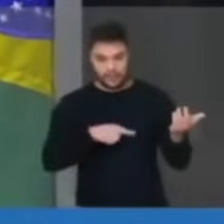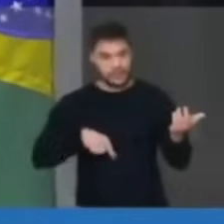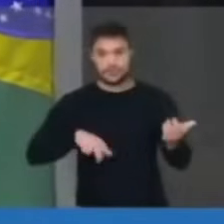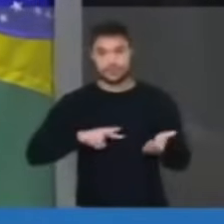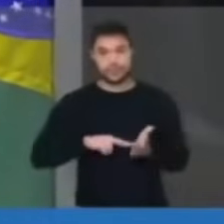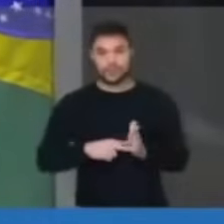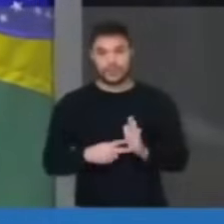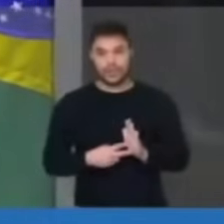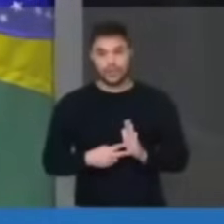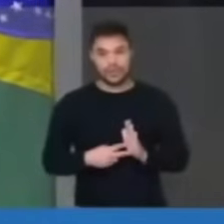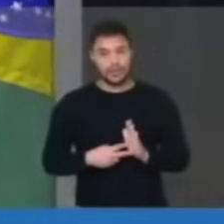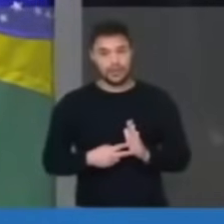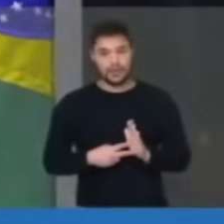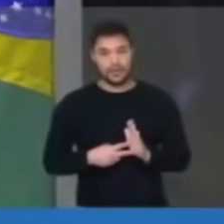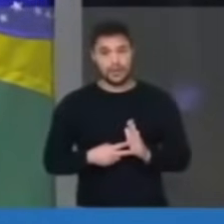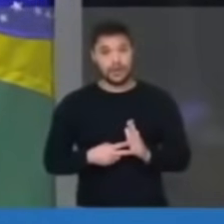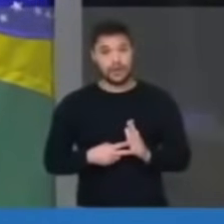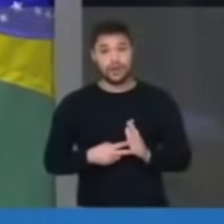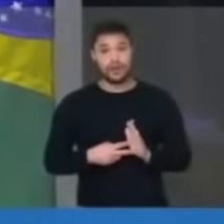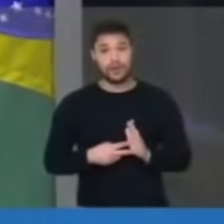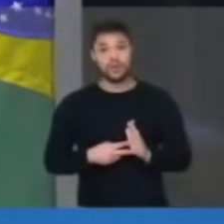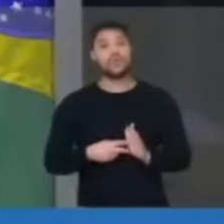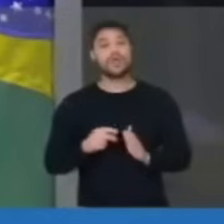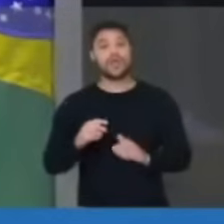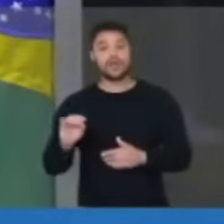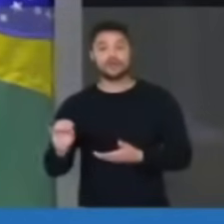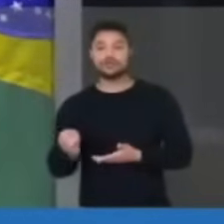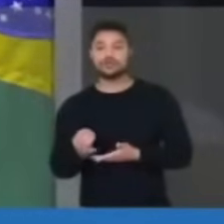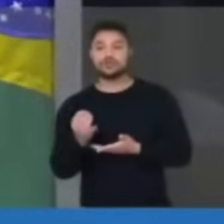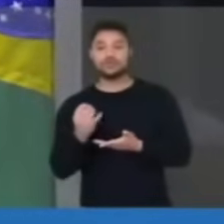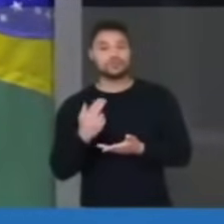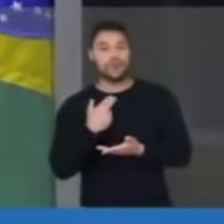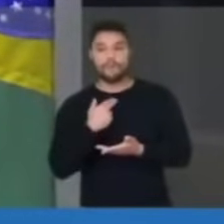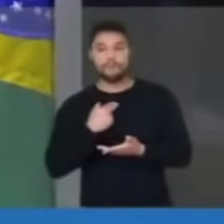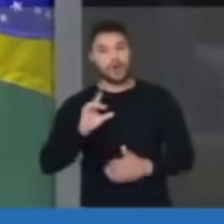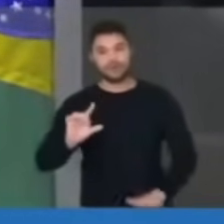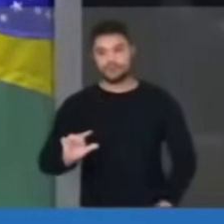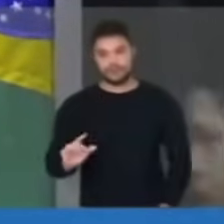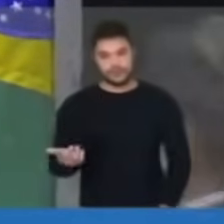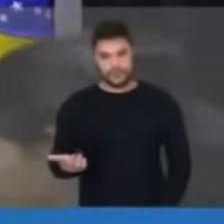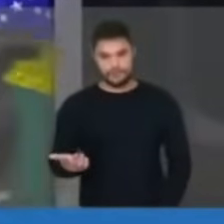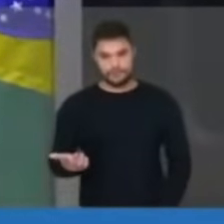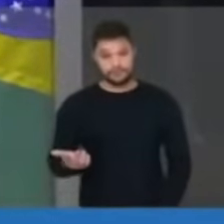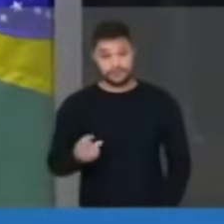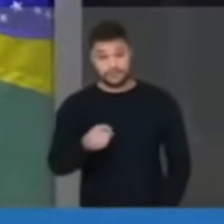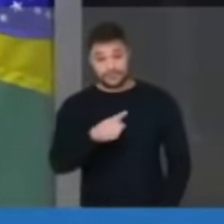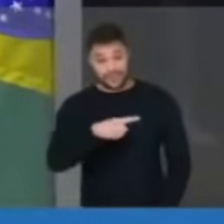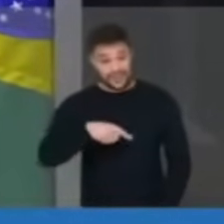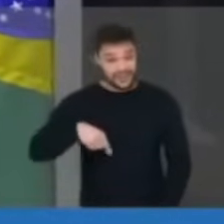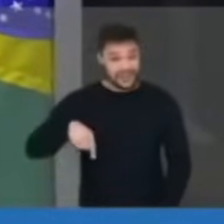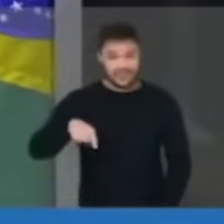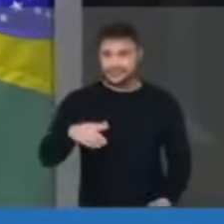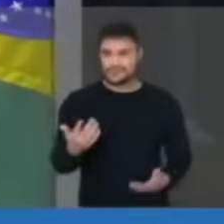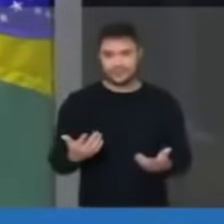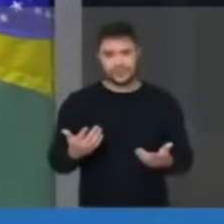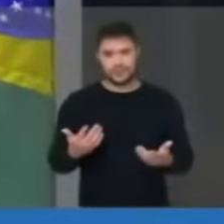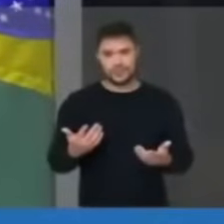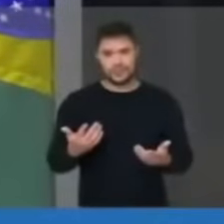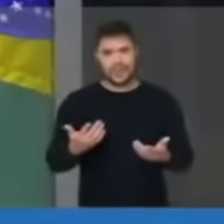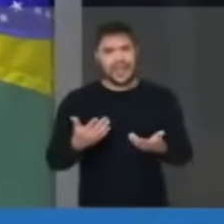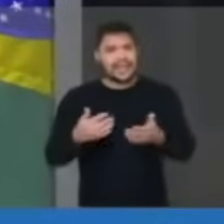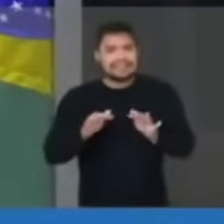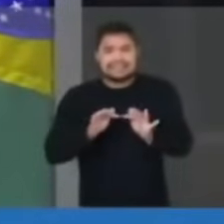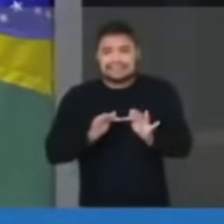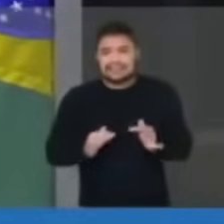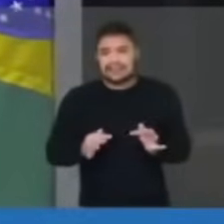qualquer país do mundo, os juros não podem ser baixos. Isso é algo assim, ó. Tu aprende no primeiro